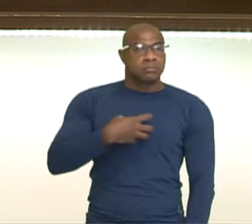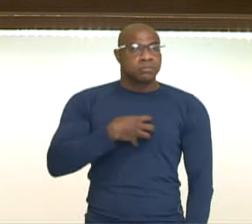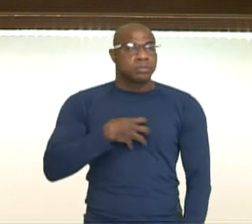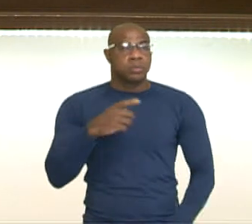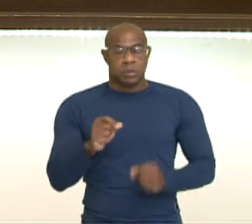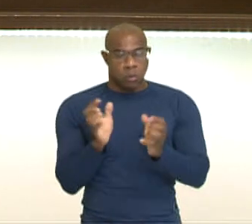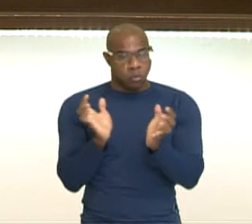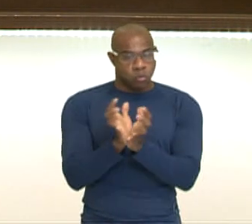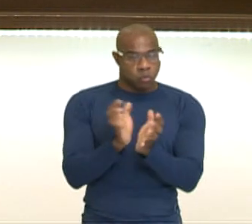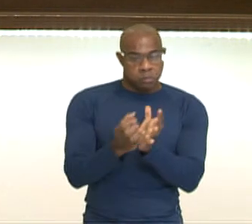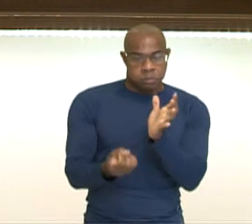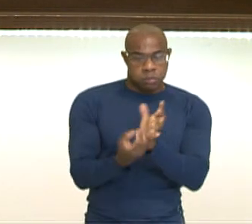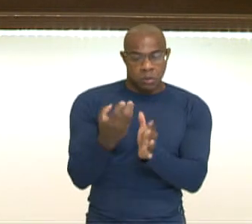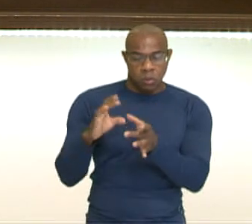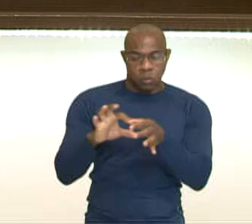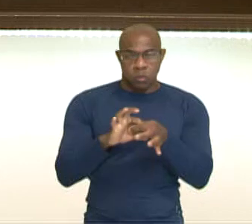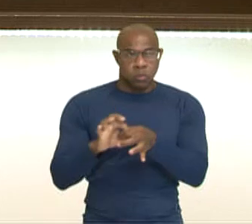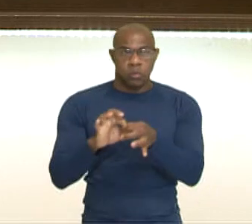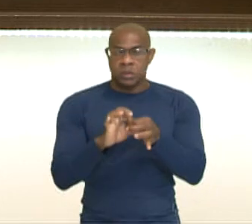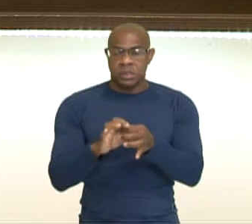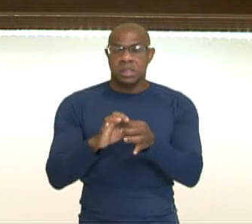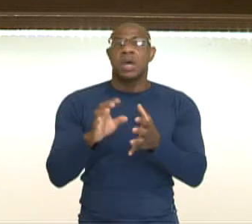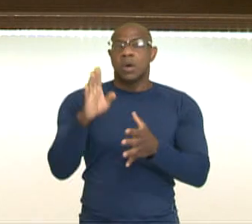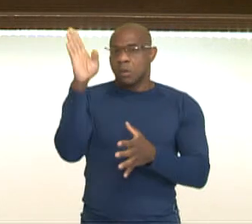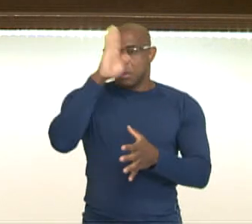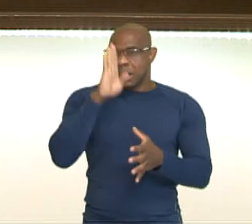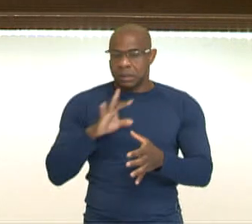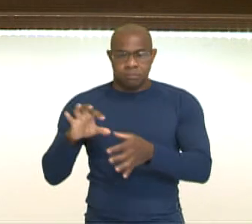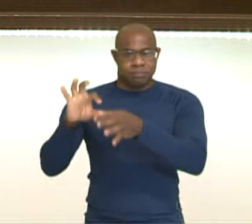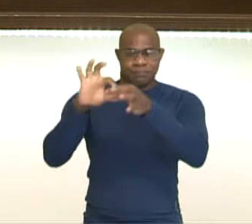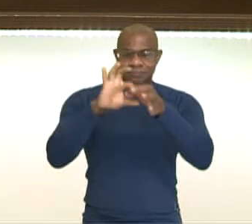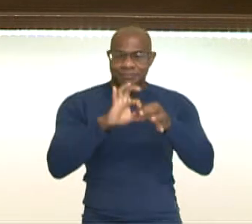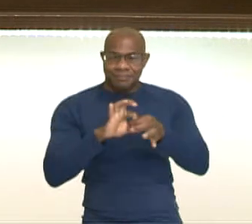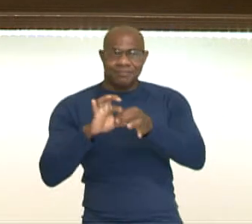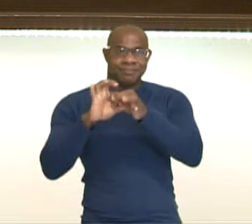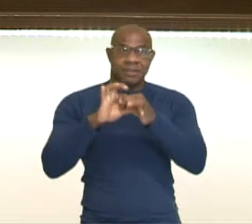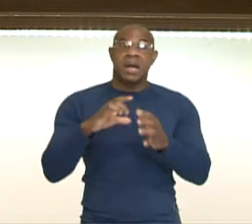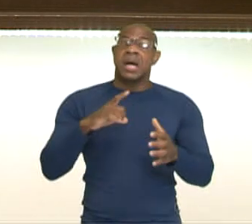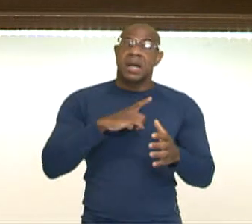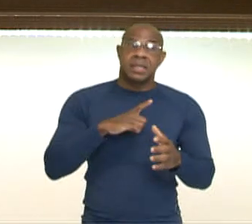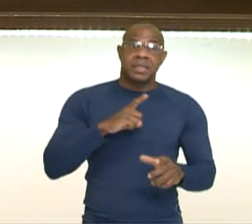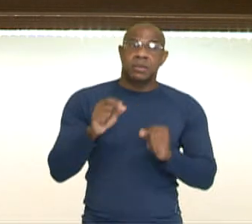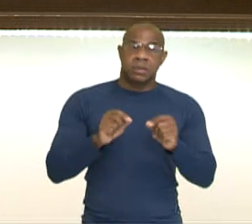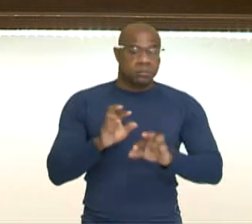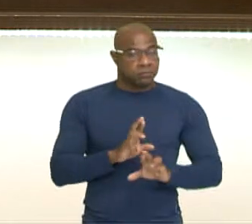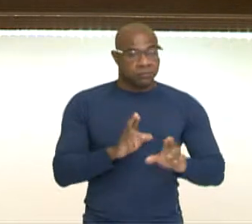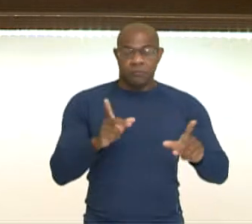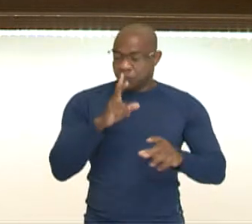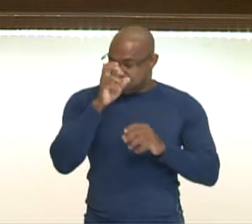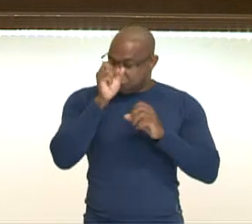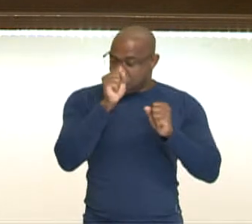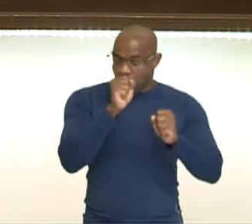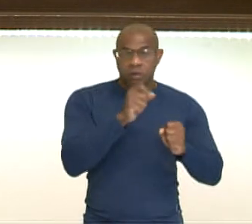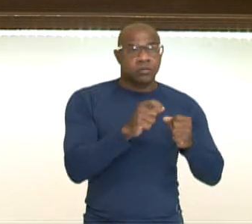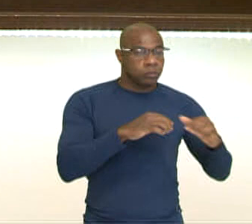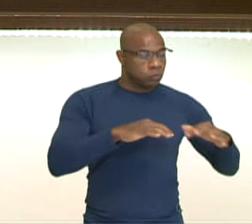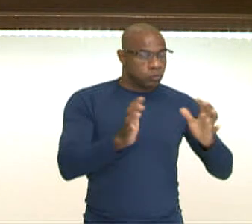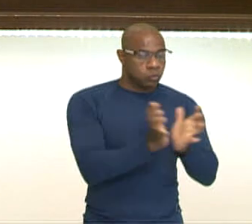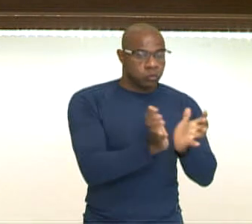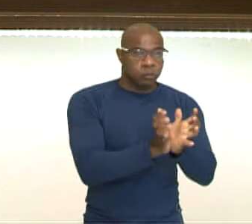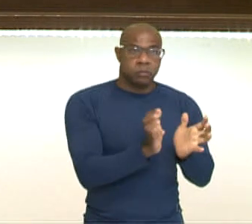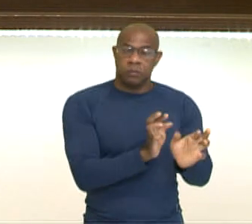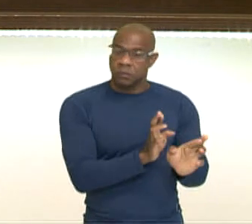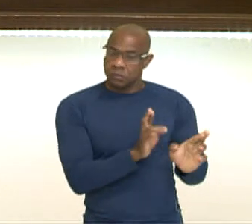de grupo que unia toda a nação brasileira. Claro que tinha uma vertente muito forte por ter movimentos